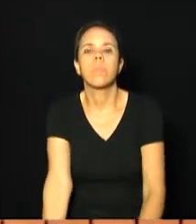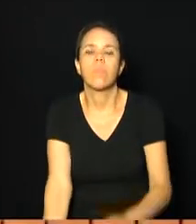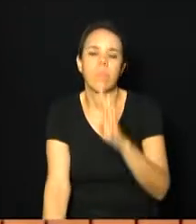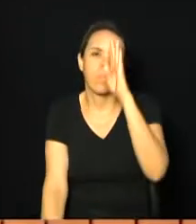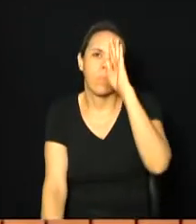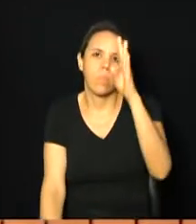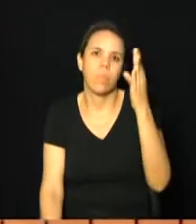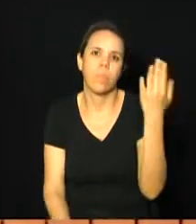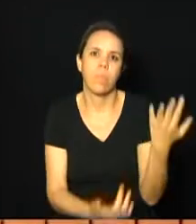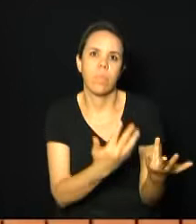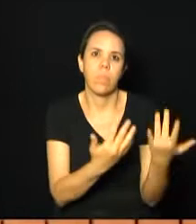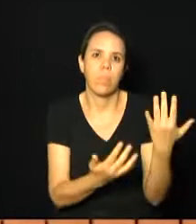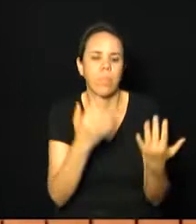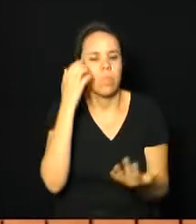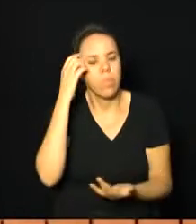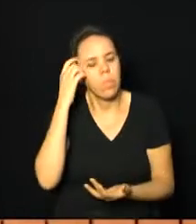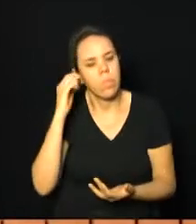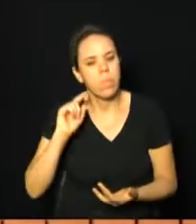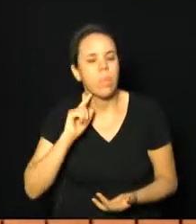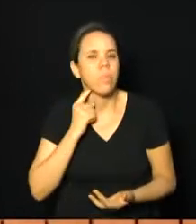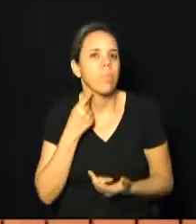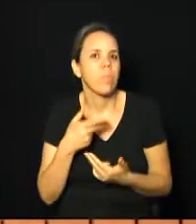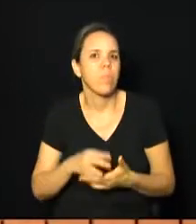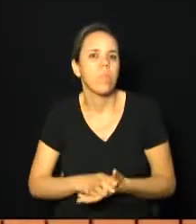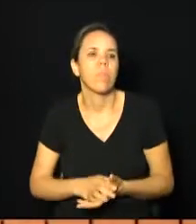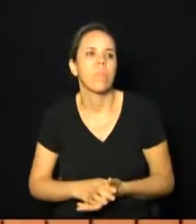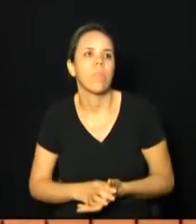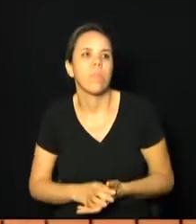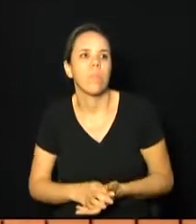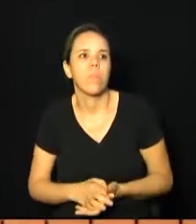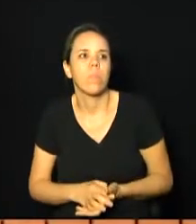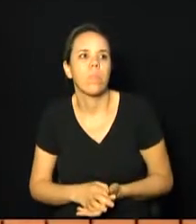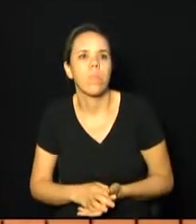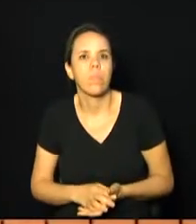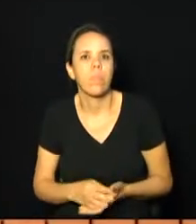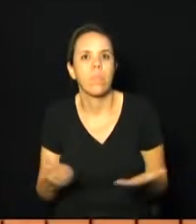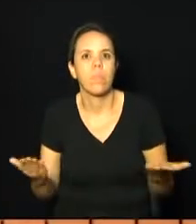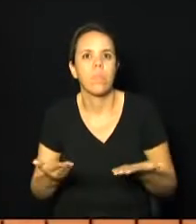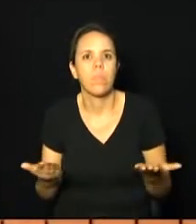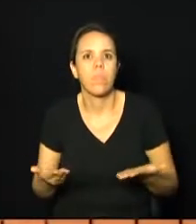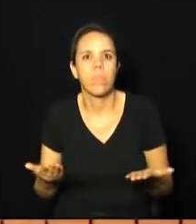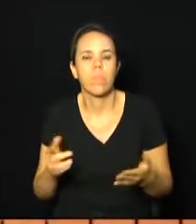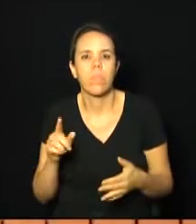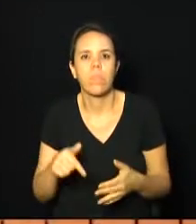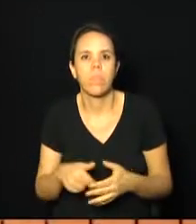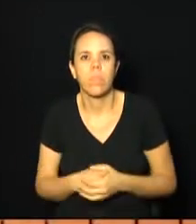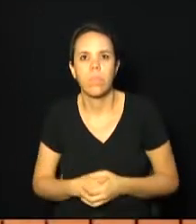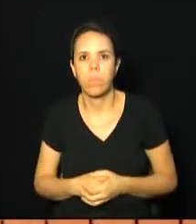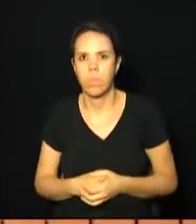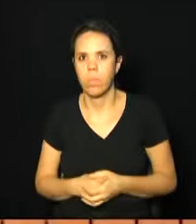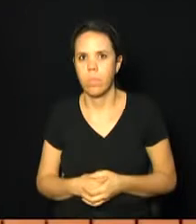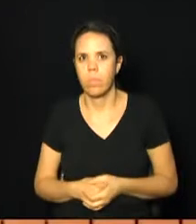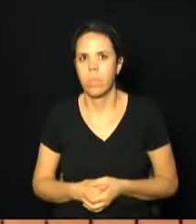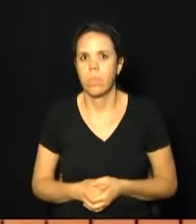Principalmente de fogo, sujeira, lixo. E hoje, com esse cerca